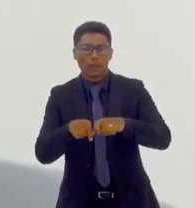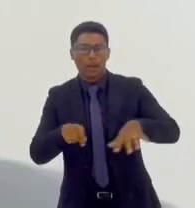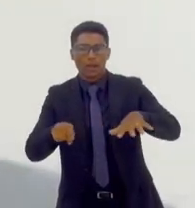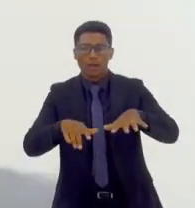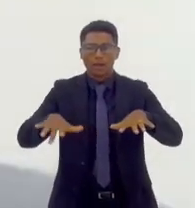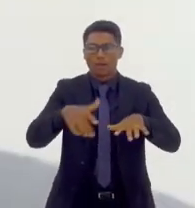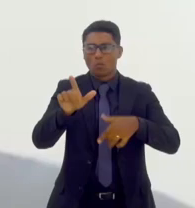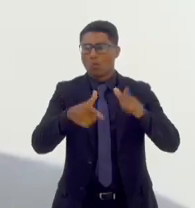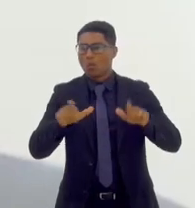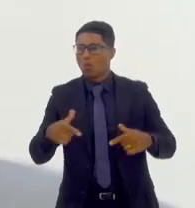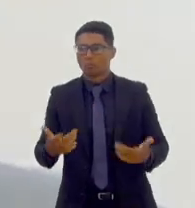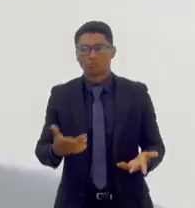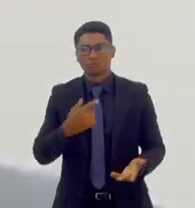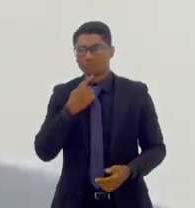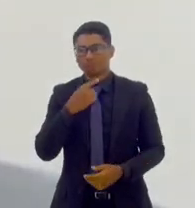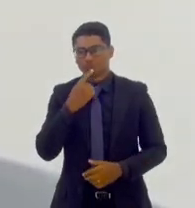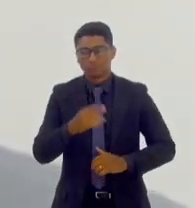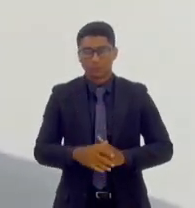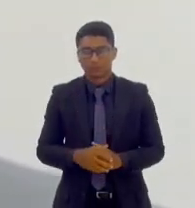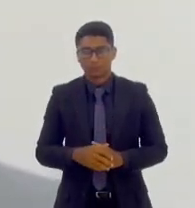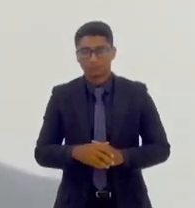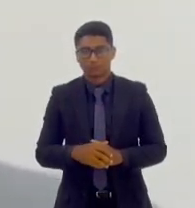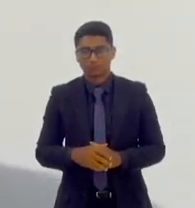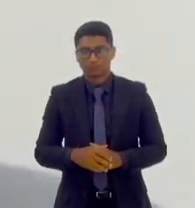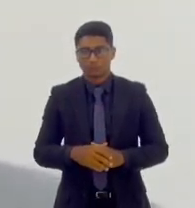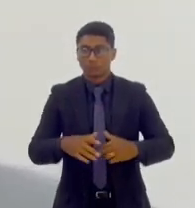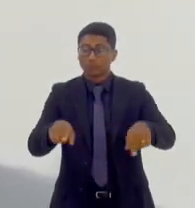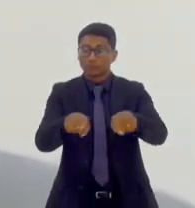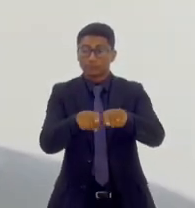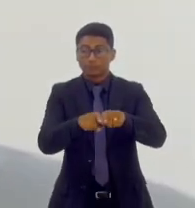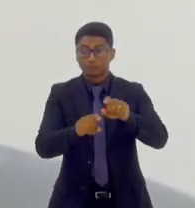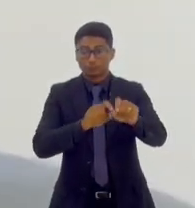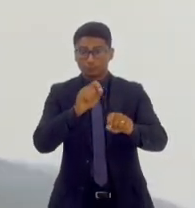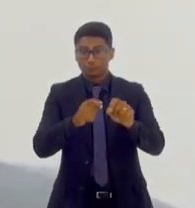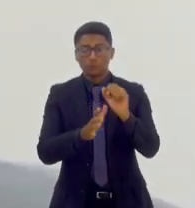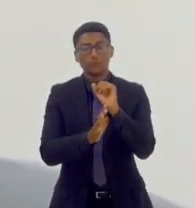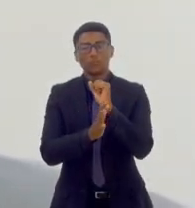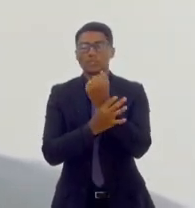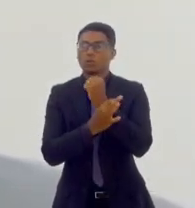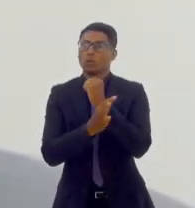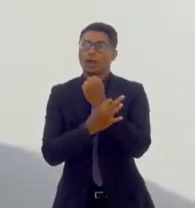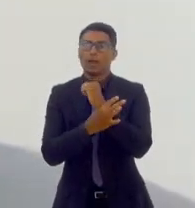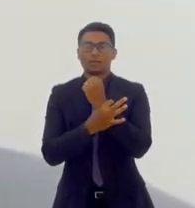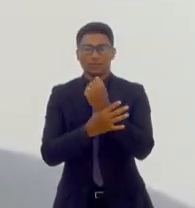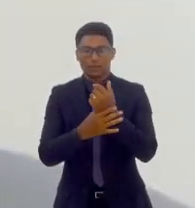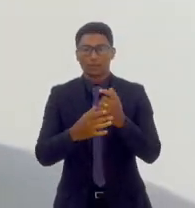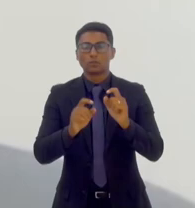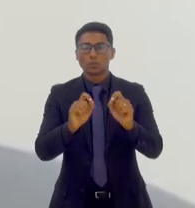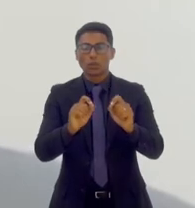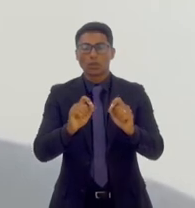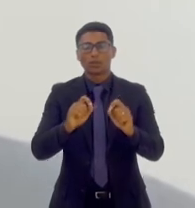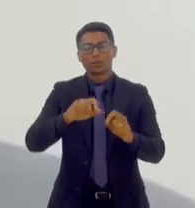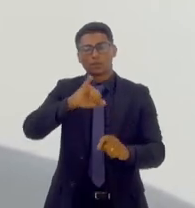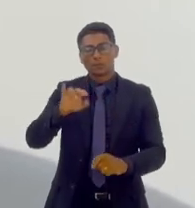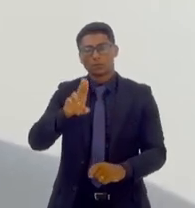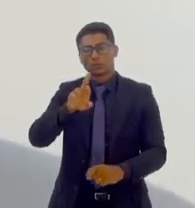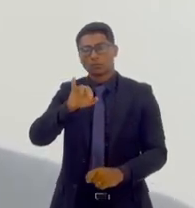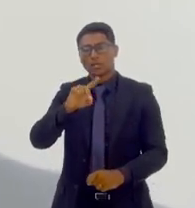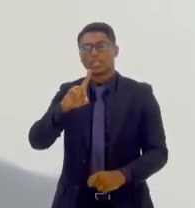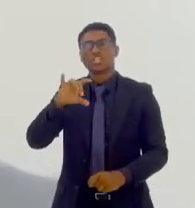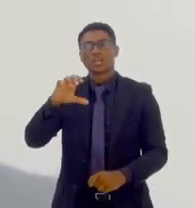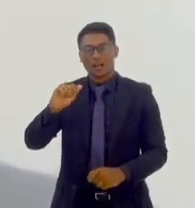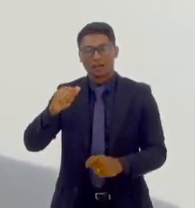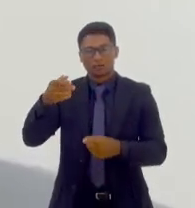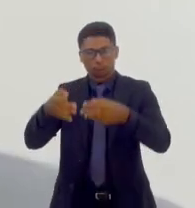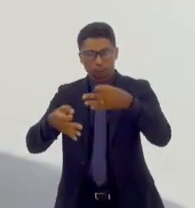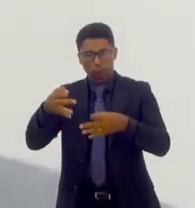e as outras áreas de interesse econômico. E associado a isso, a segurança jurídica, a gente precisa resolver de uma vez